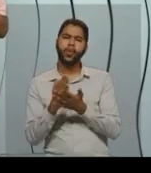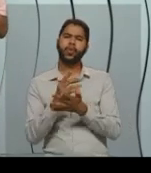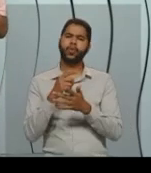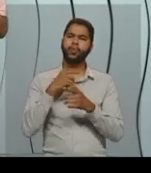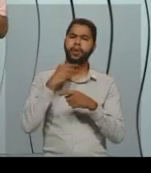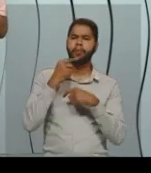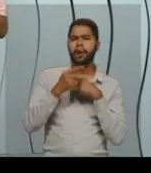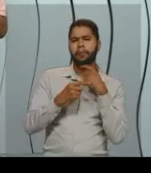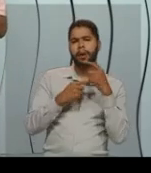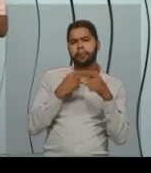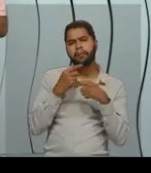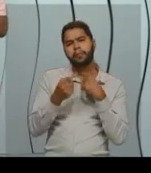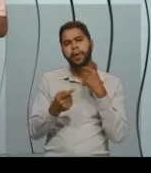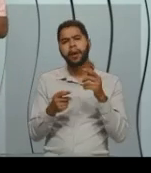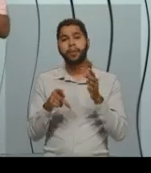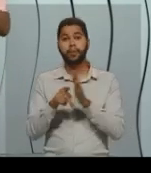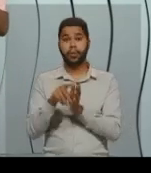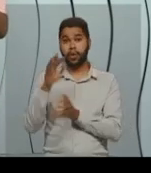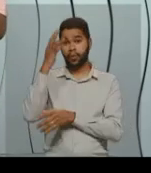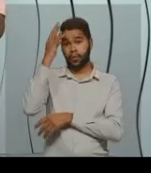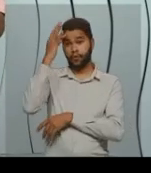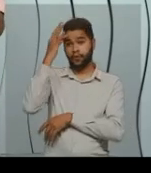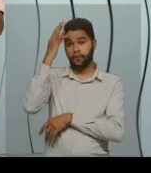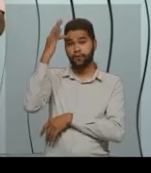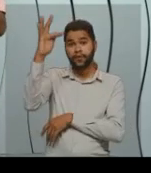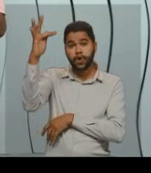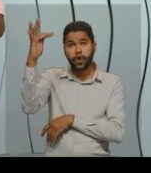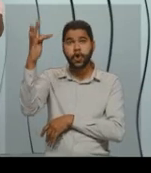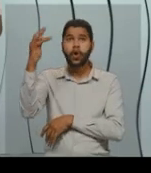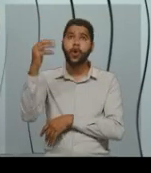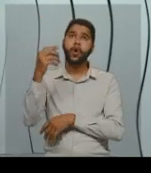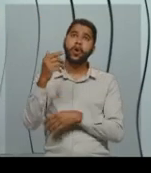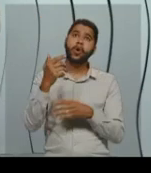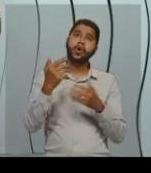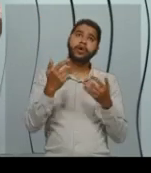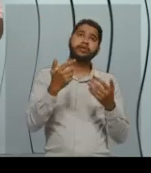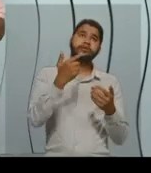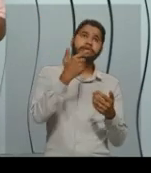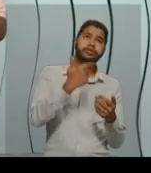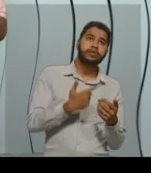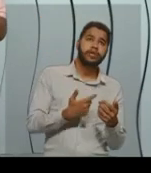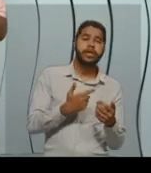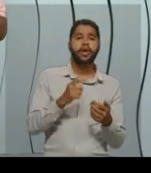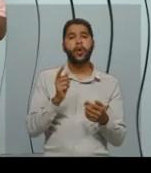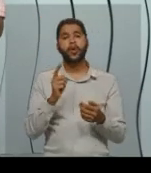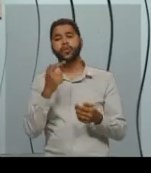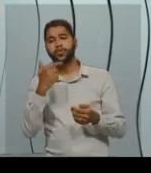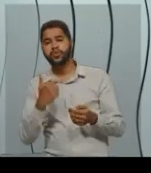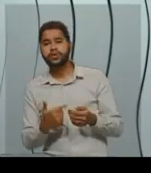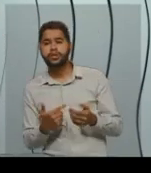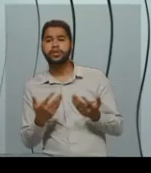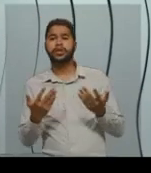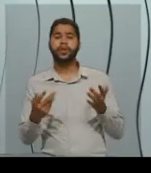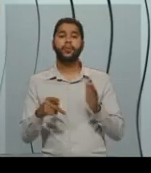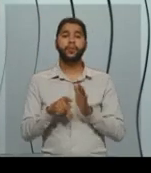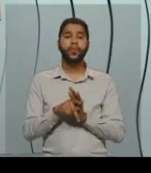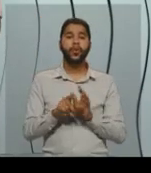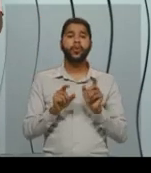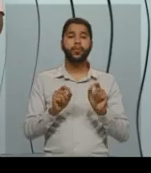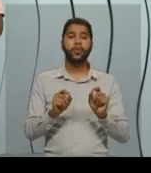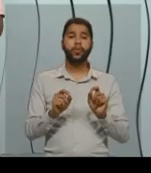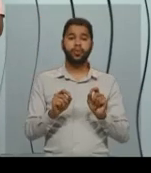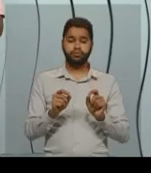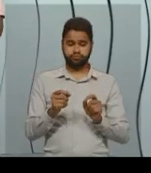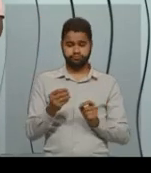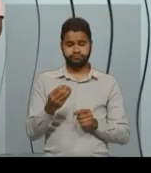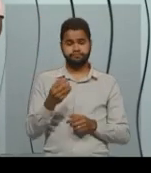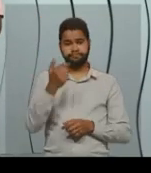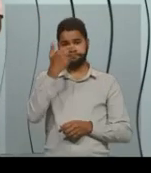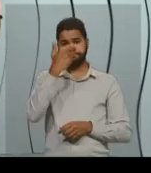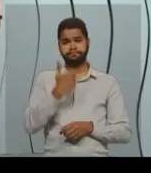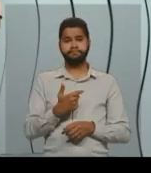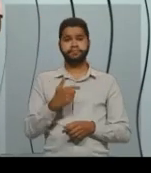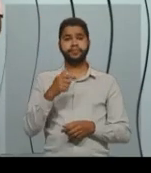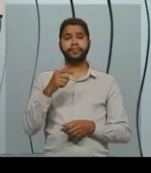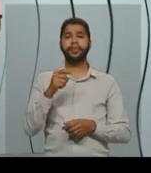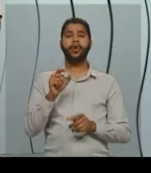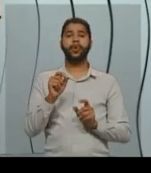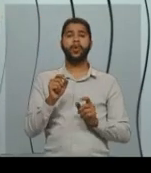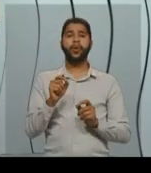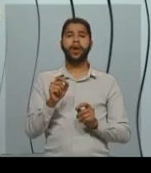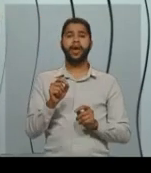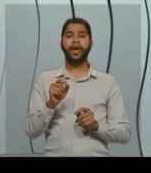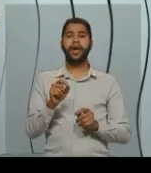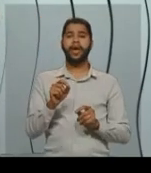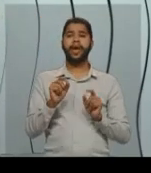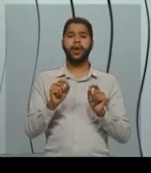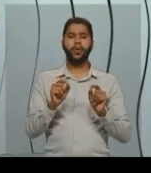questões filosóficas de ser, não ser e devir, o ser, então, de um indivíduo, de um ser, seria o